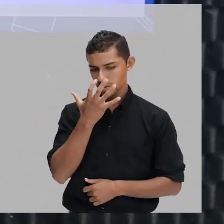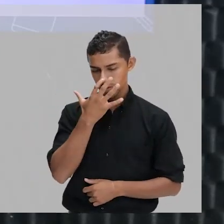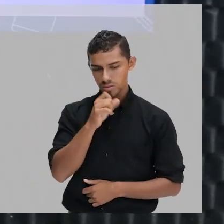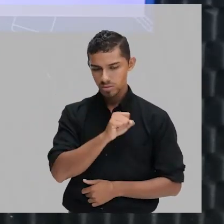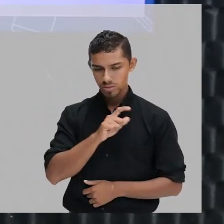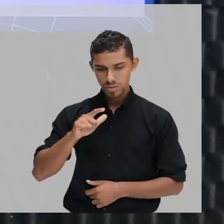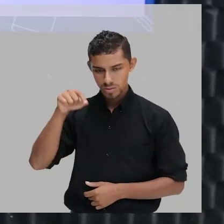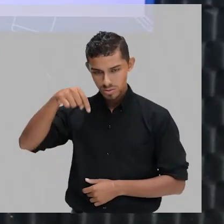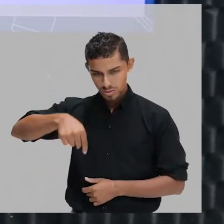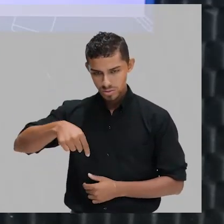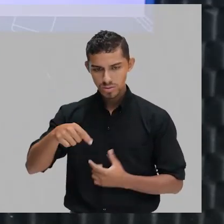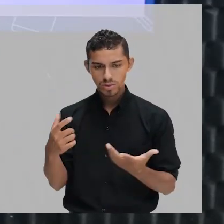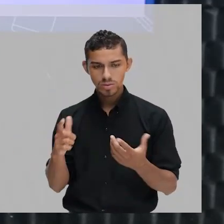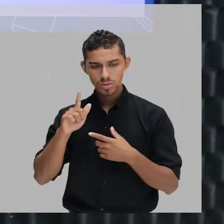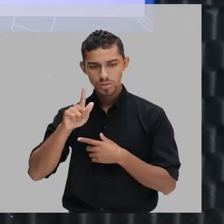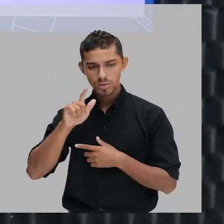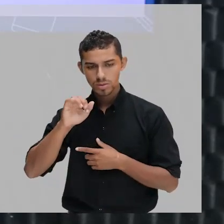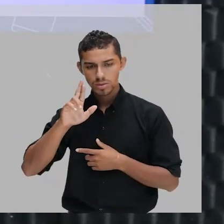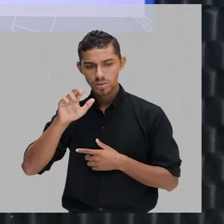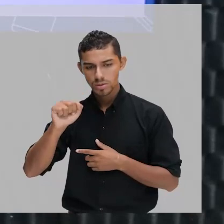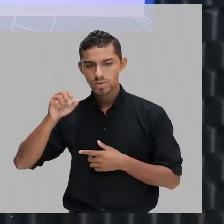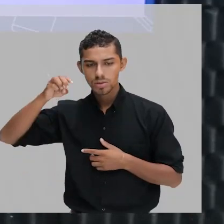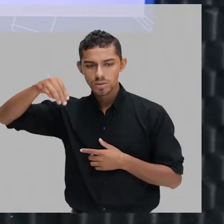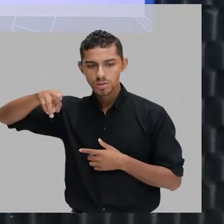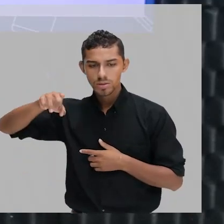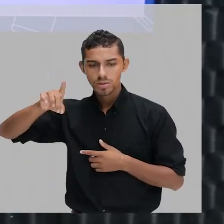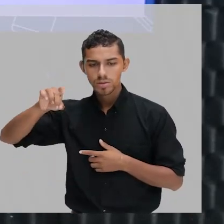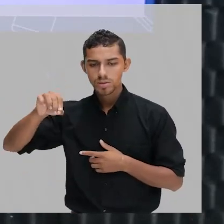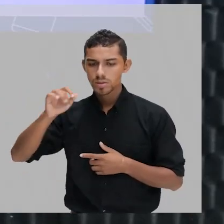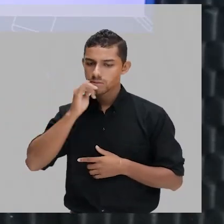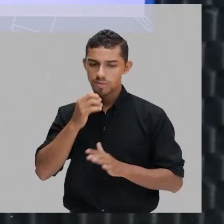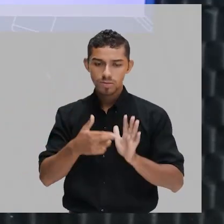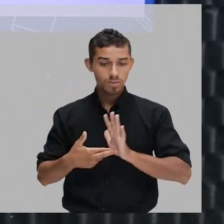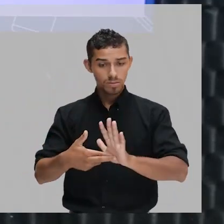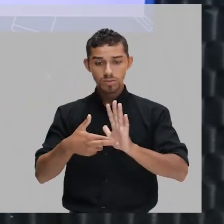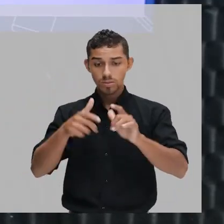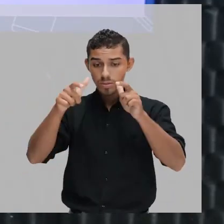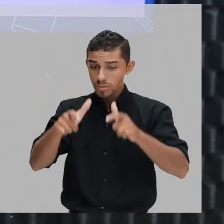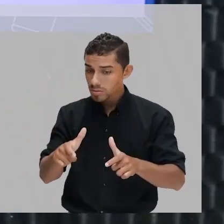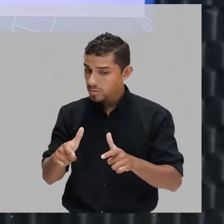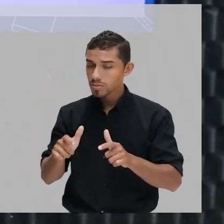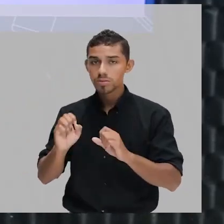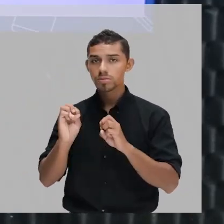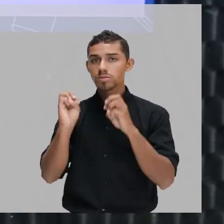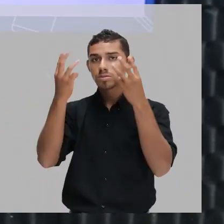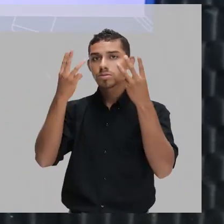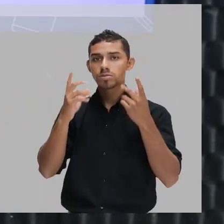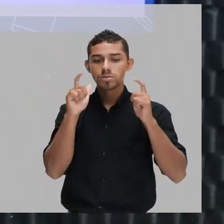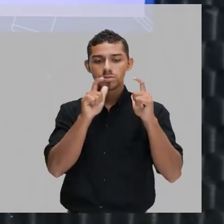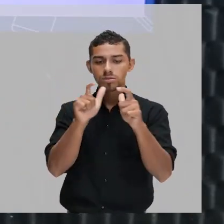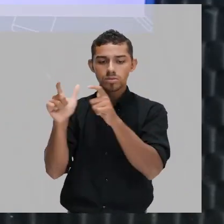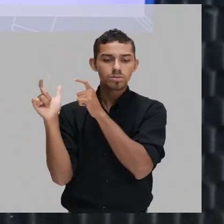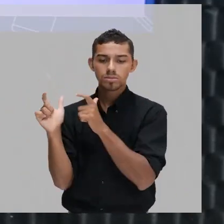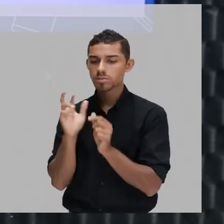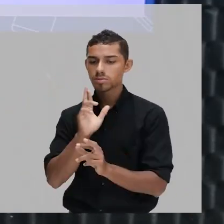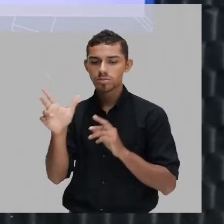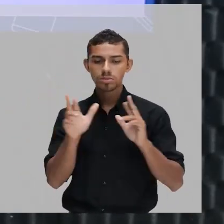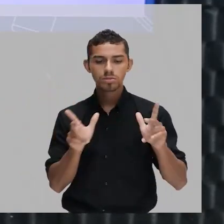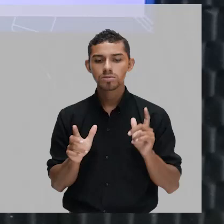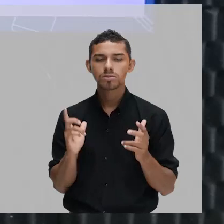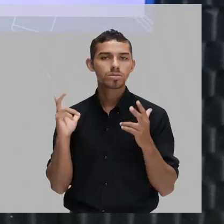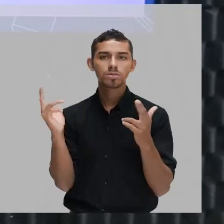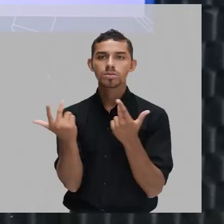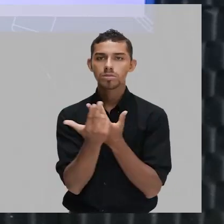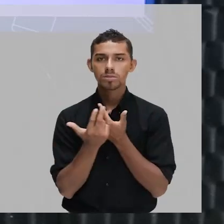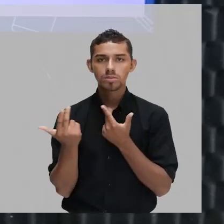Luís um espetáculo do Giramundo e é uma coisa fabulosa. Eles são capazes de apresentar o mesmo espetáculo em três lugares diferentes